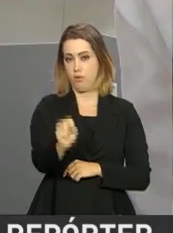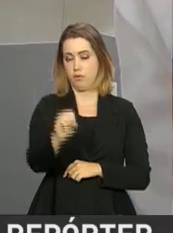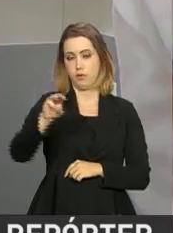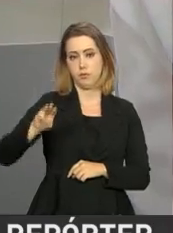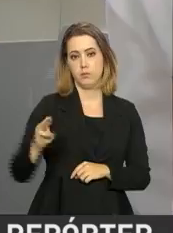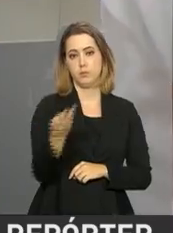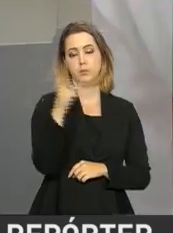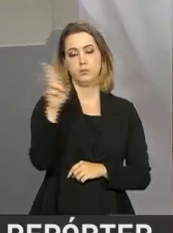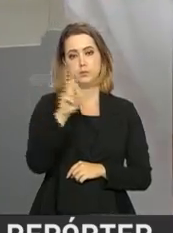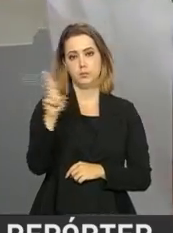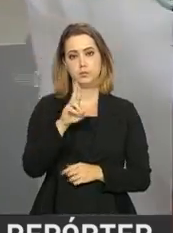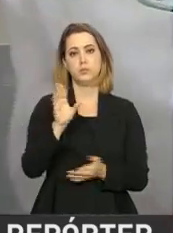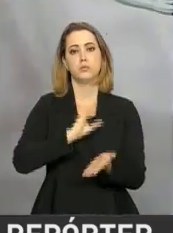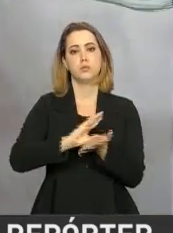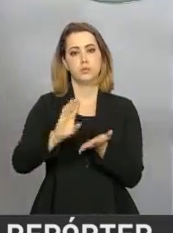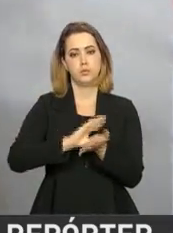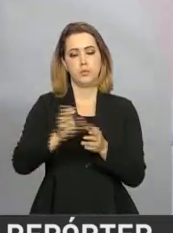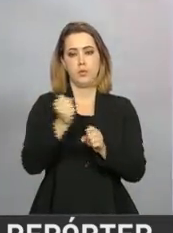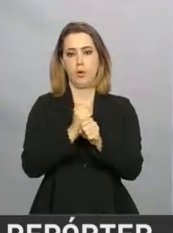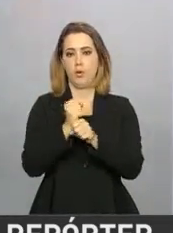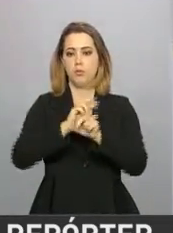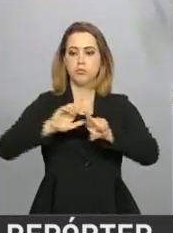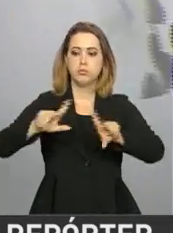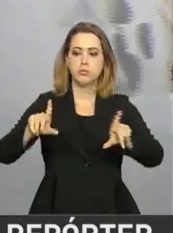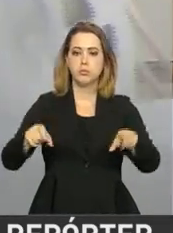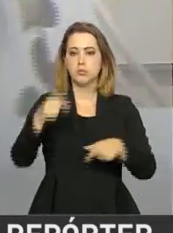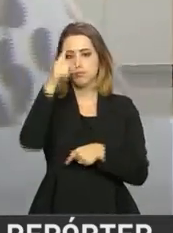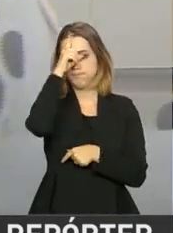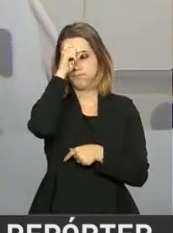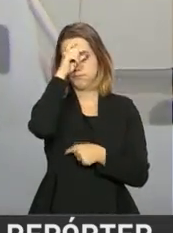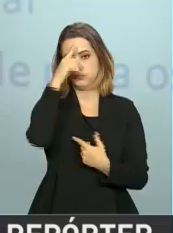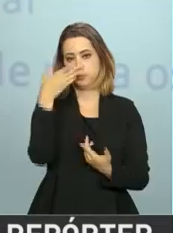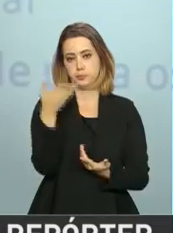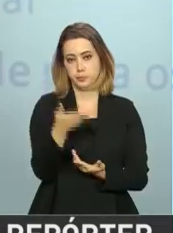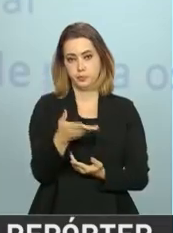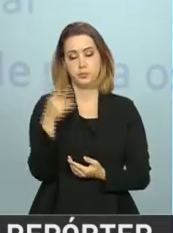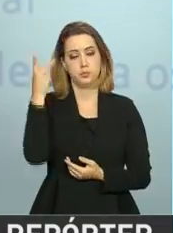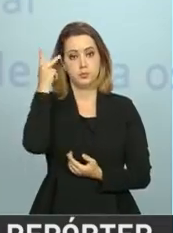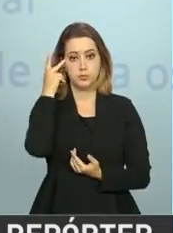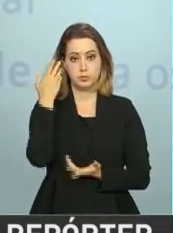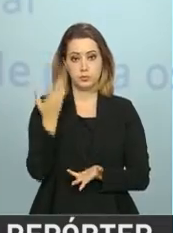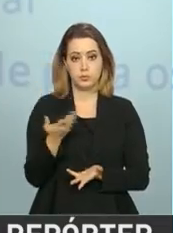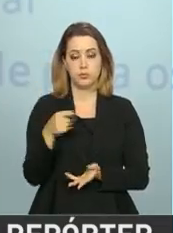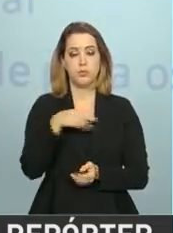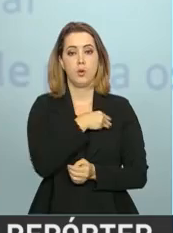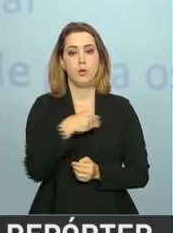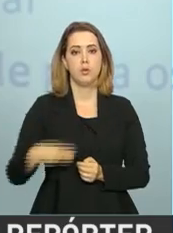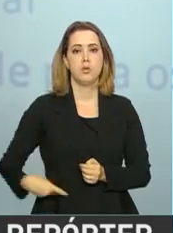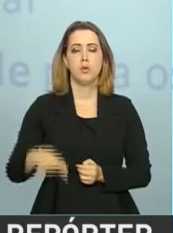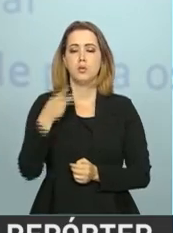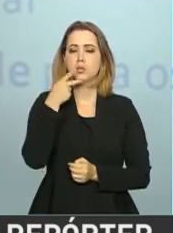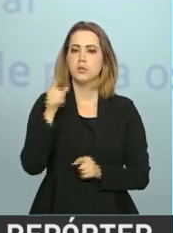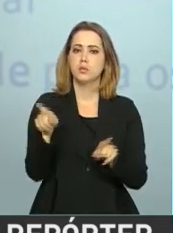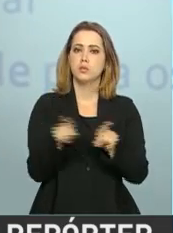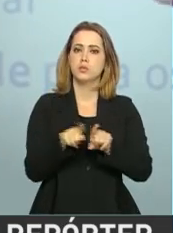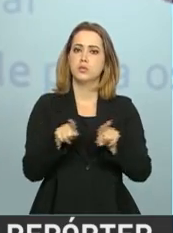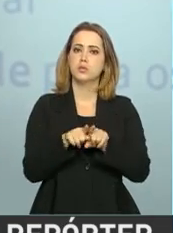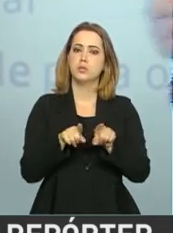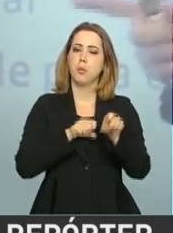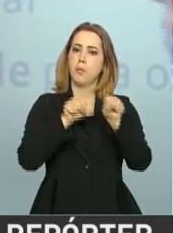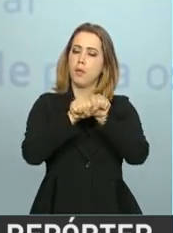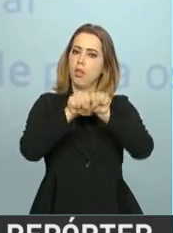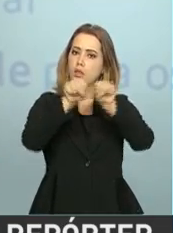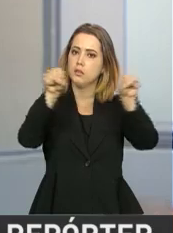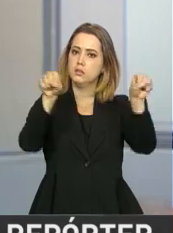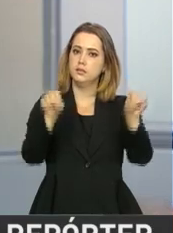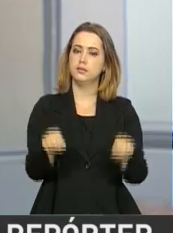para UPAs, Santas Casas e entidades filantrópicas do estado. O ministro falou também do projeto de digitalização